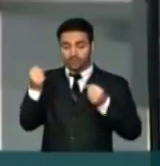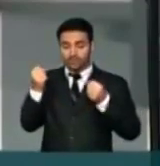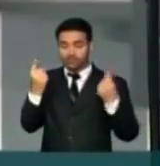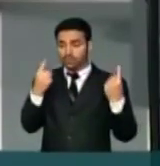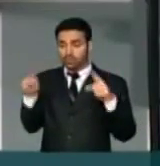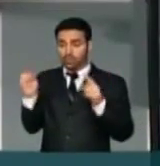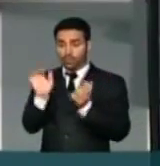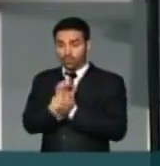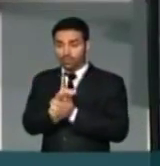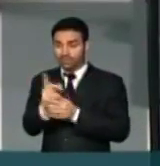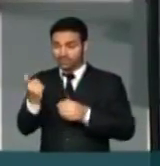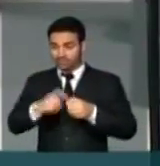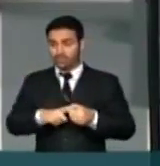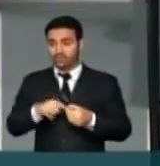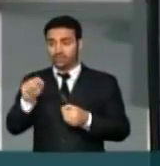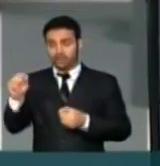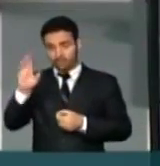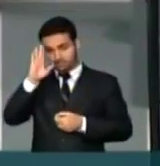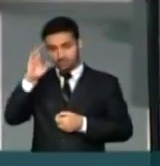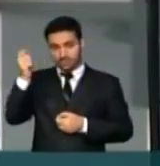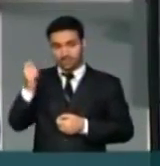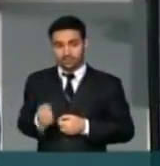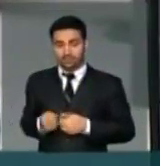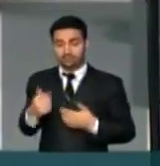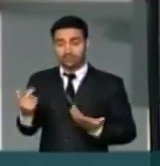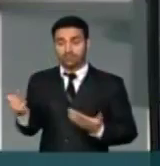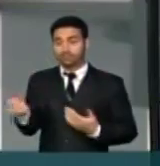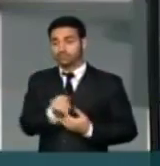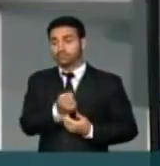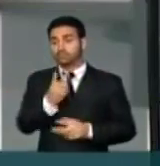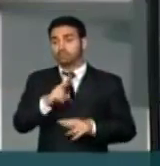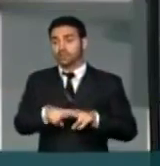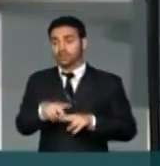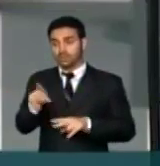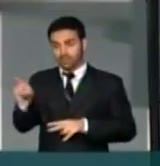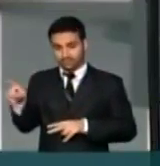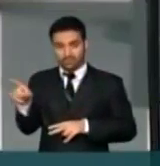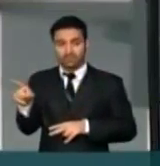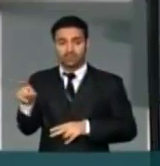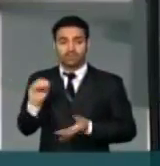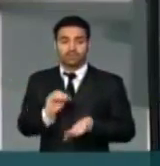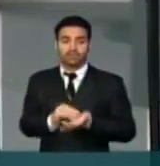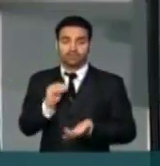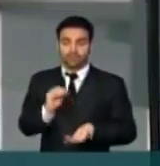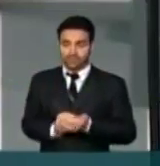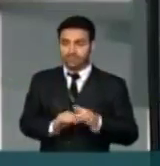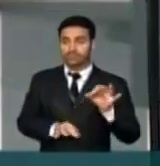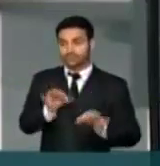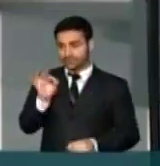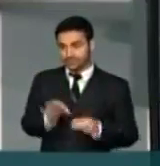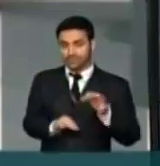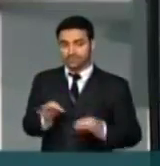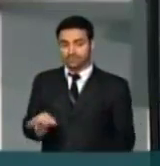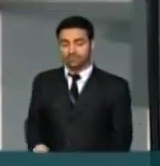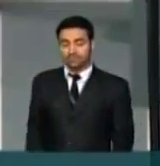ato de volta dos militares e foi preso por isso, numa injustiça flagrante. Obrigado.